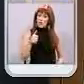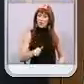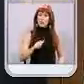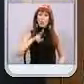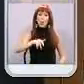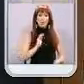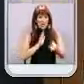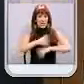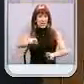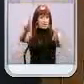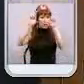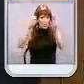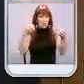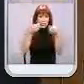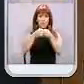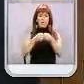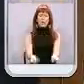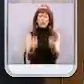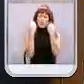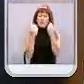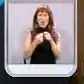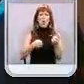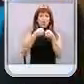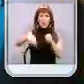em Direto deseja-lhe um bom e um excelente ano de